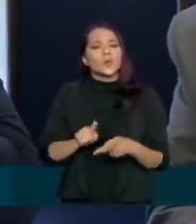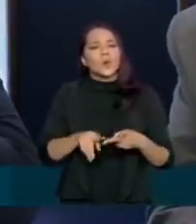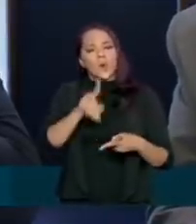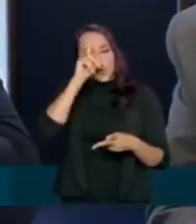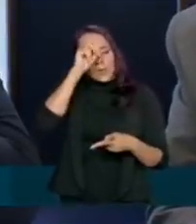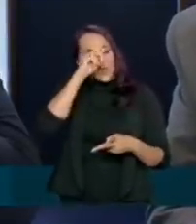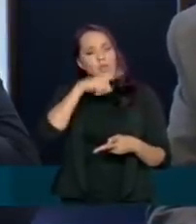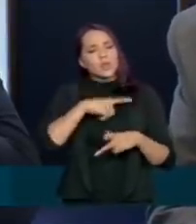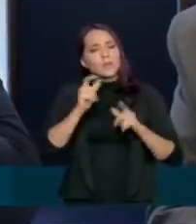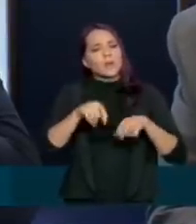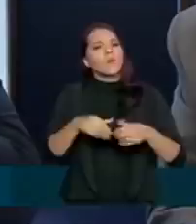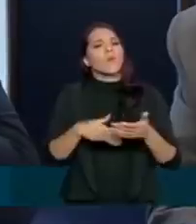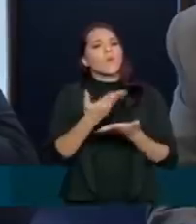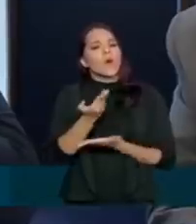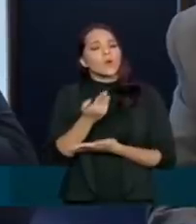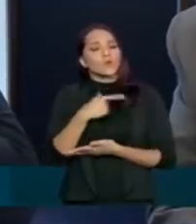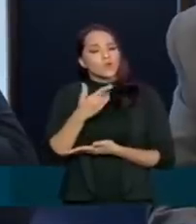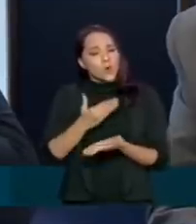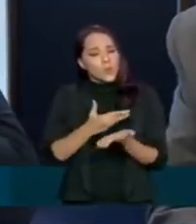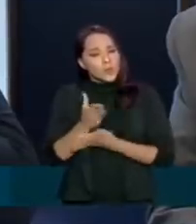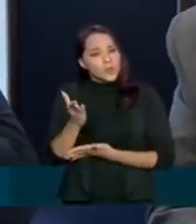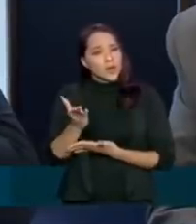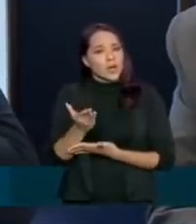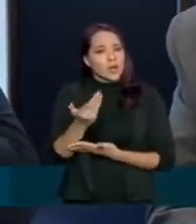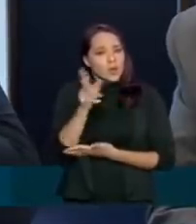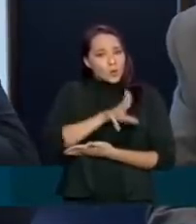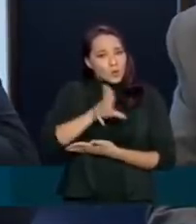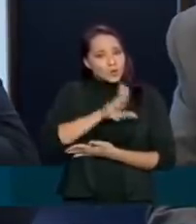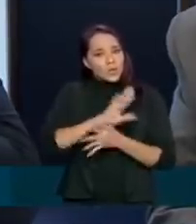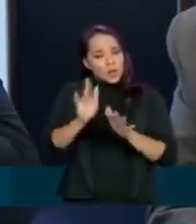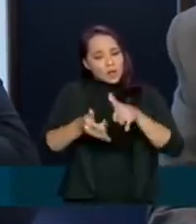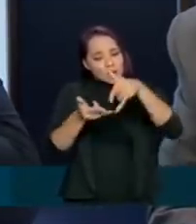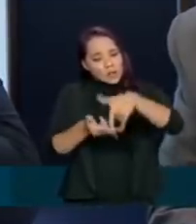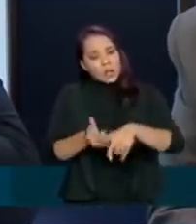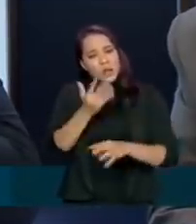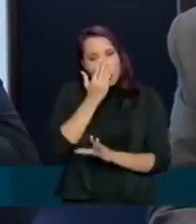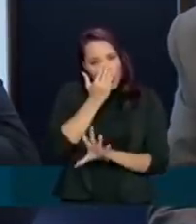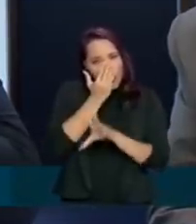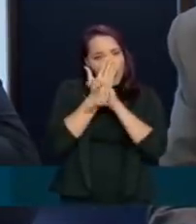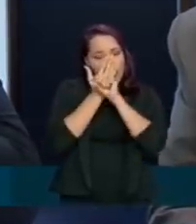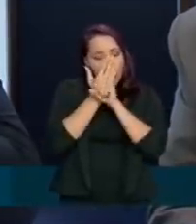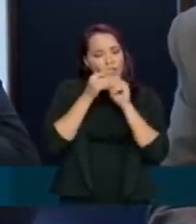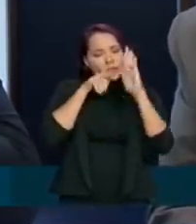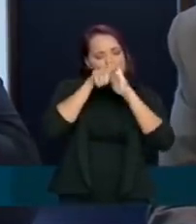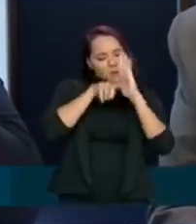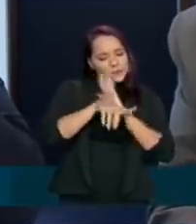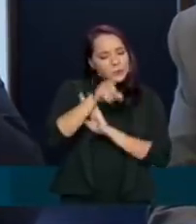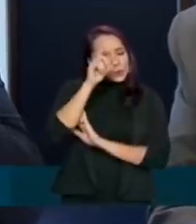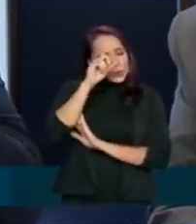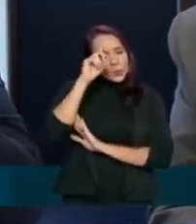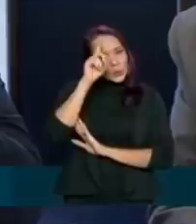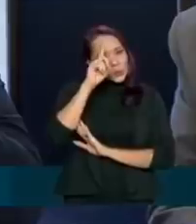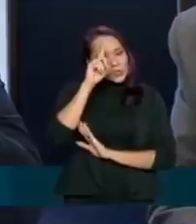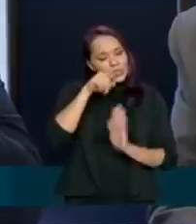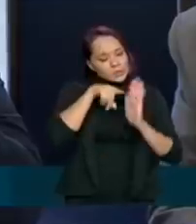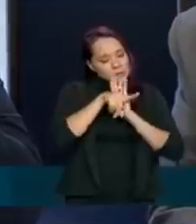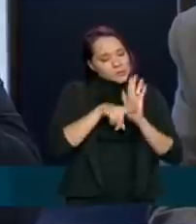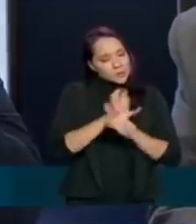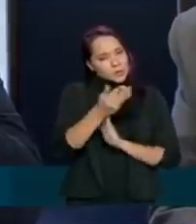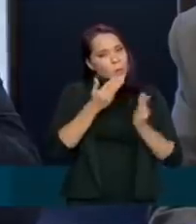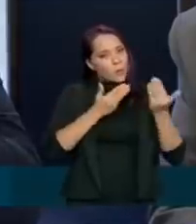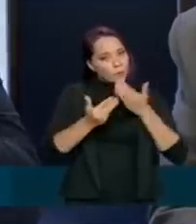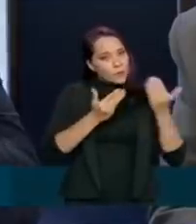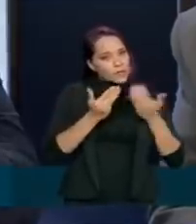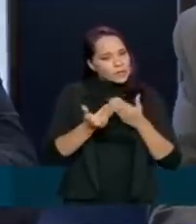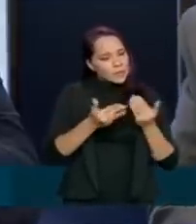hospital tem de colocar em funcionamento o equipamento. Foi em cima dessas análises diárias, conversas diárias, que